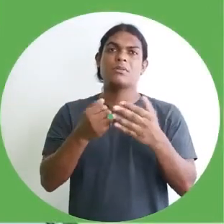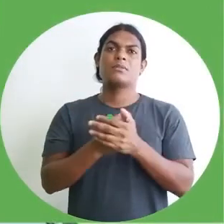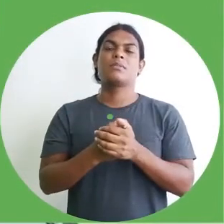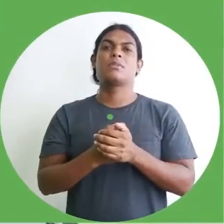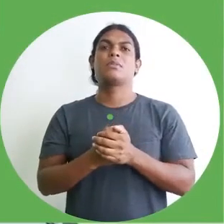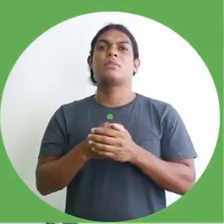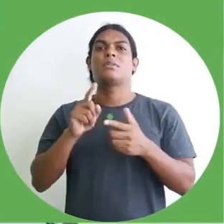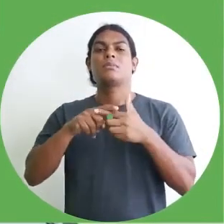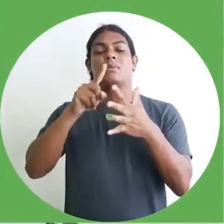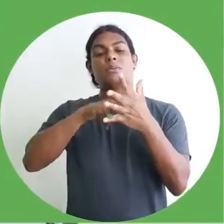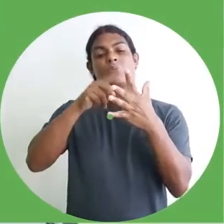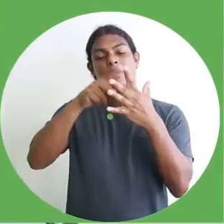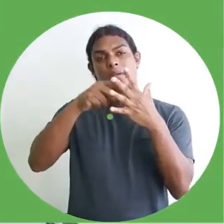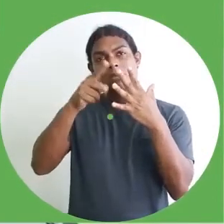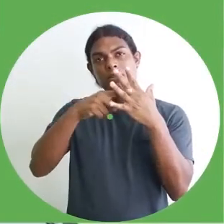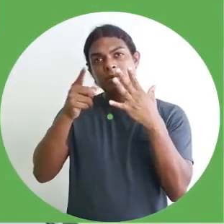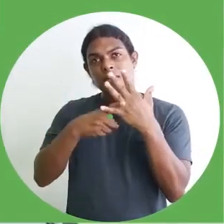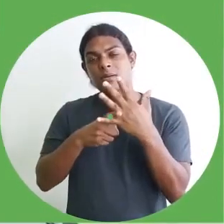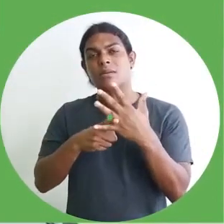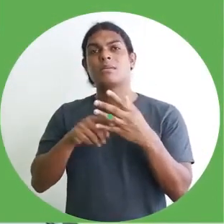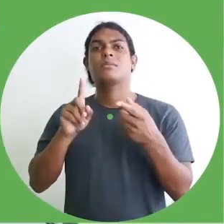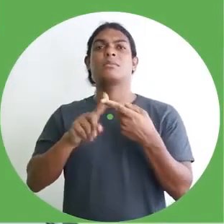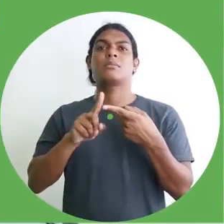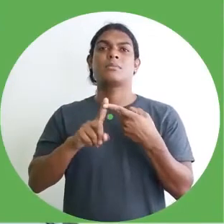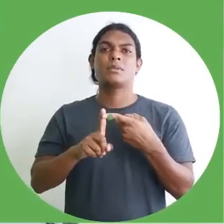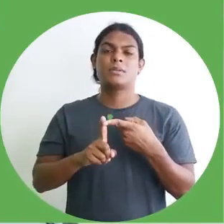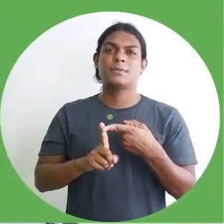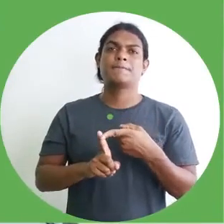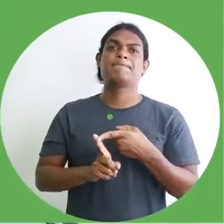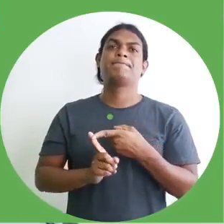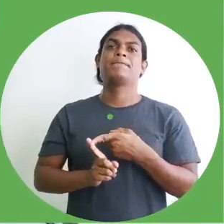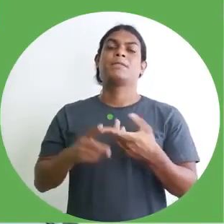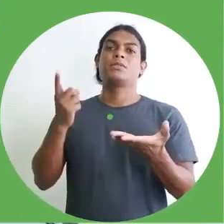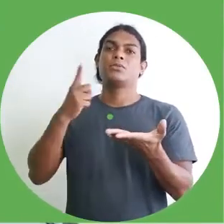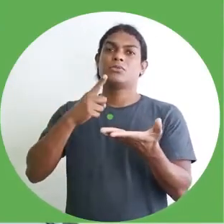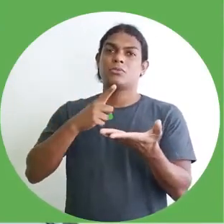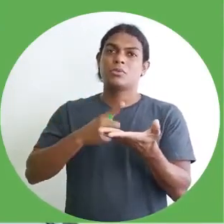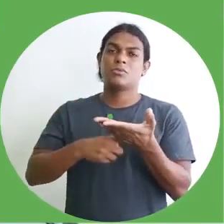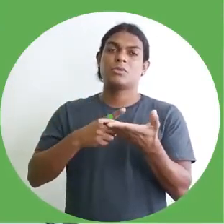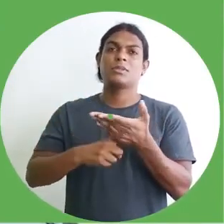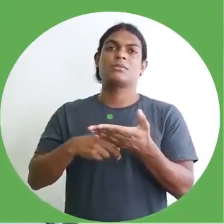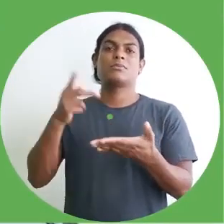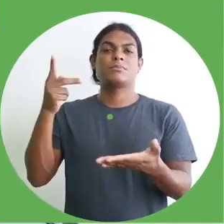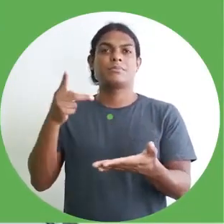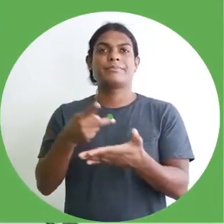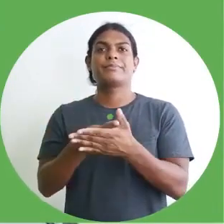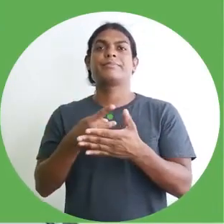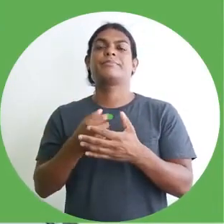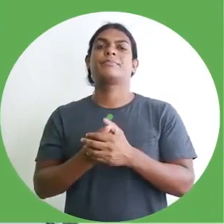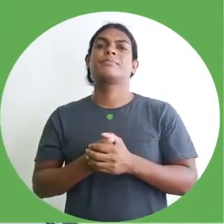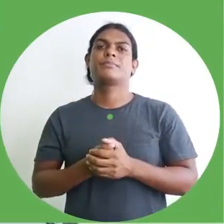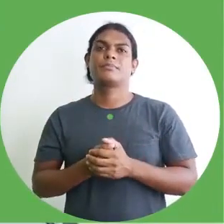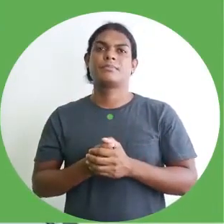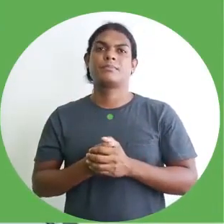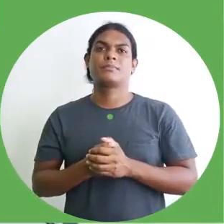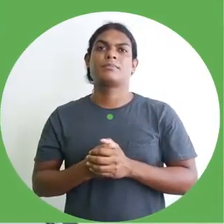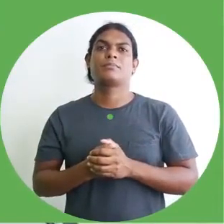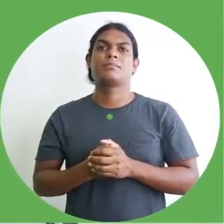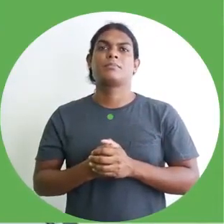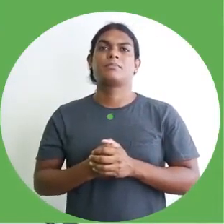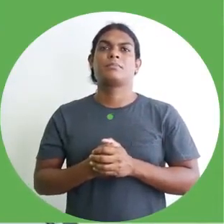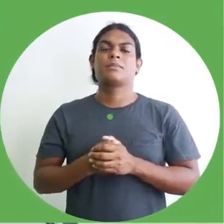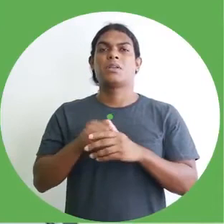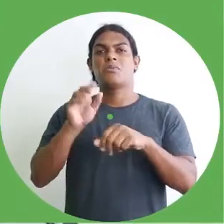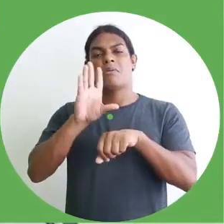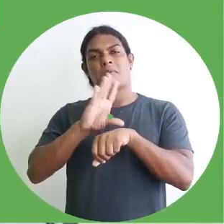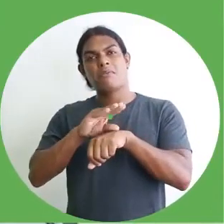calendário personalizado com eventos do que podem acontecer, do que a pessoa vai fazer. Uma prancha com fotos, que são fotos do que ela precisa